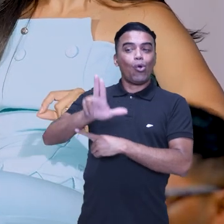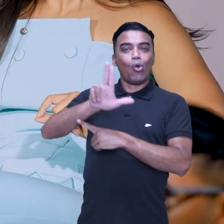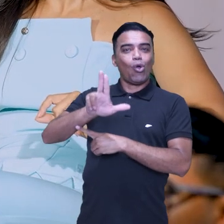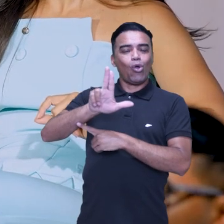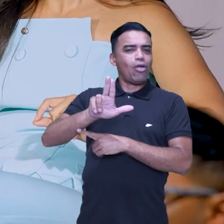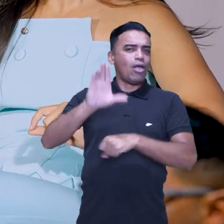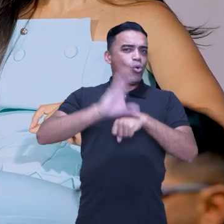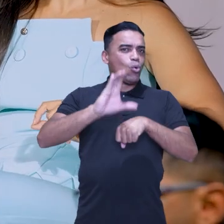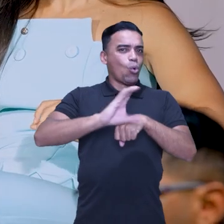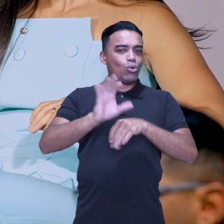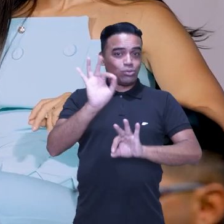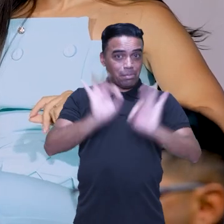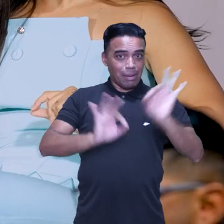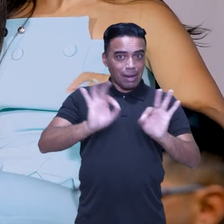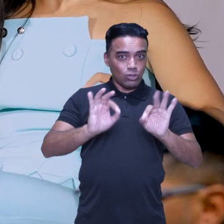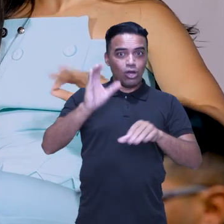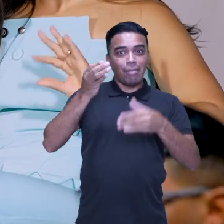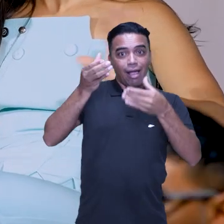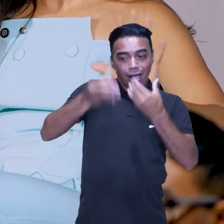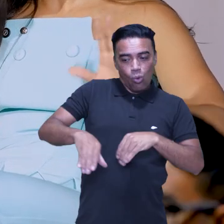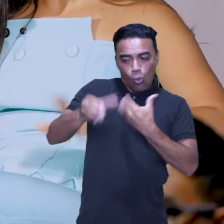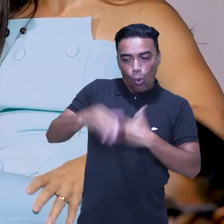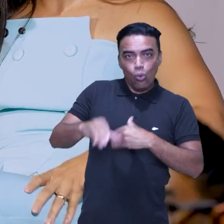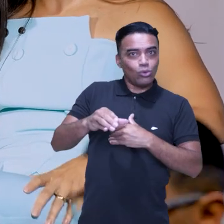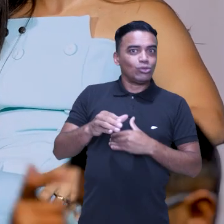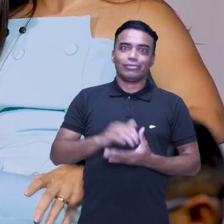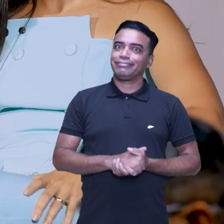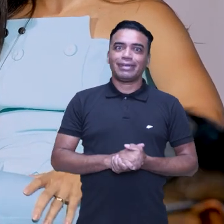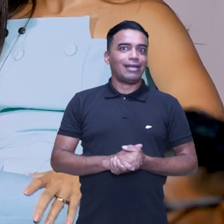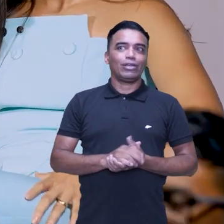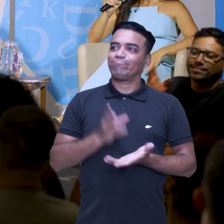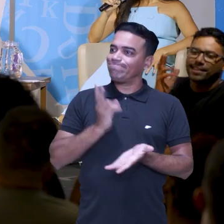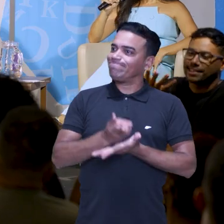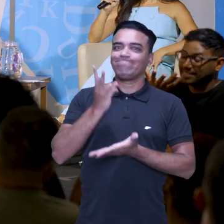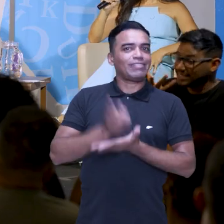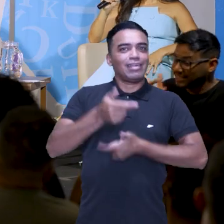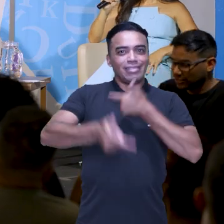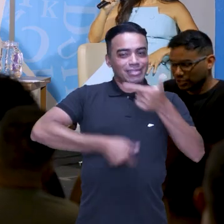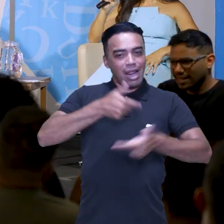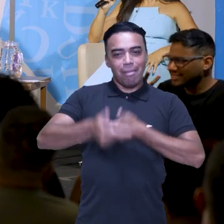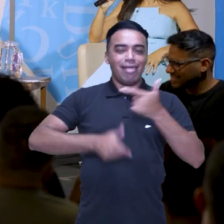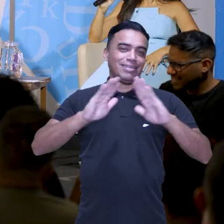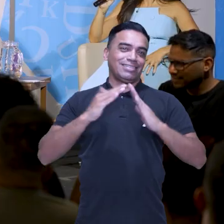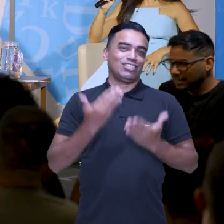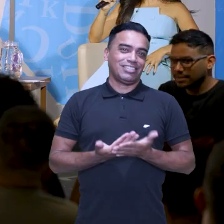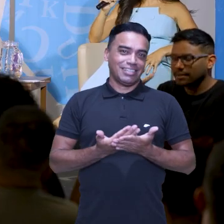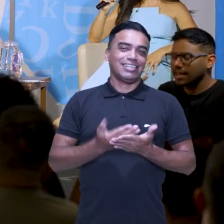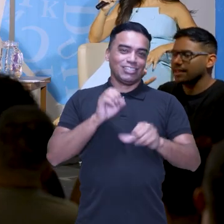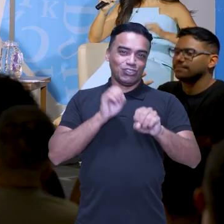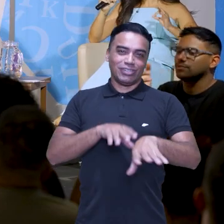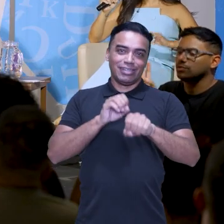cursinho preparatório para concurso, e desde então eu não quis mais sair desse ambiente. Então eu falo que eu fui escolhida